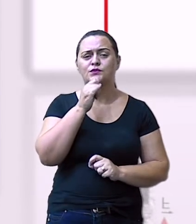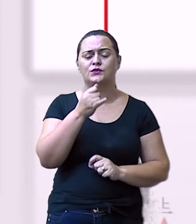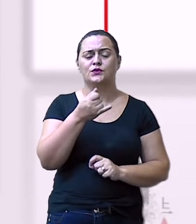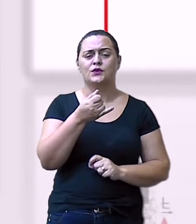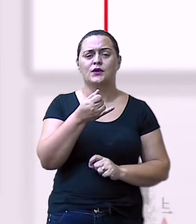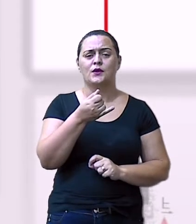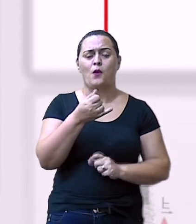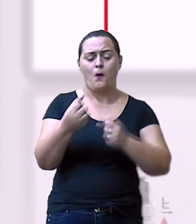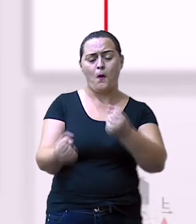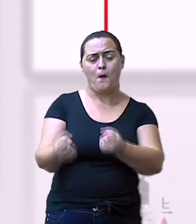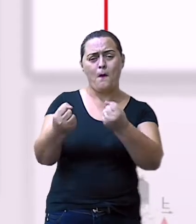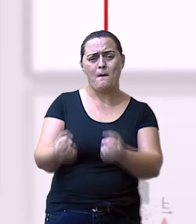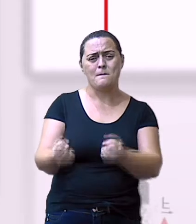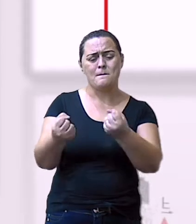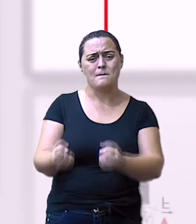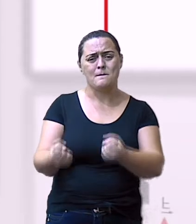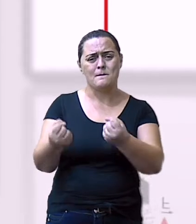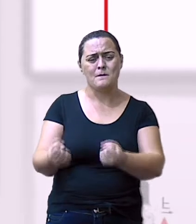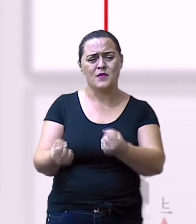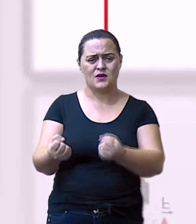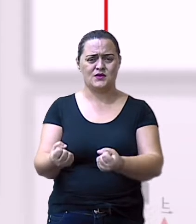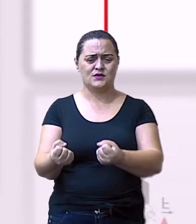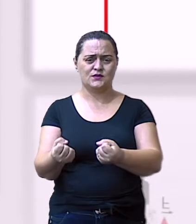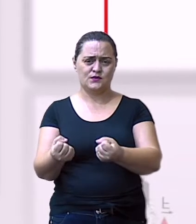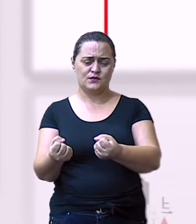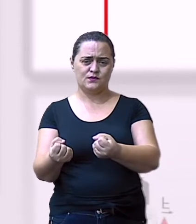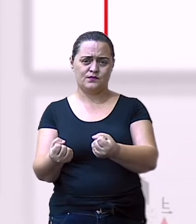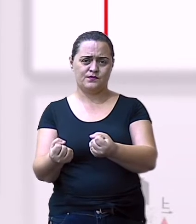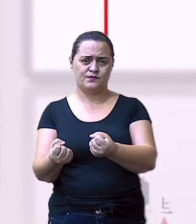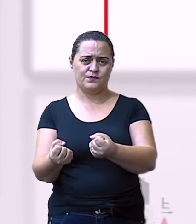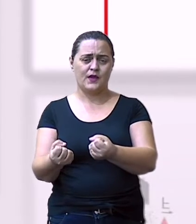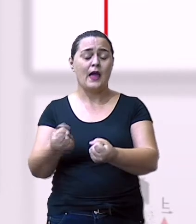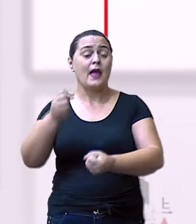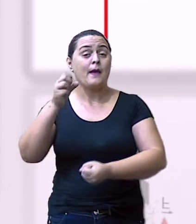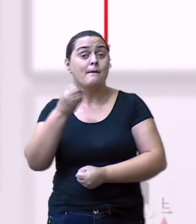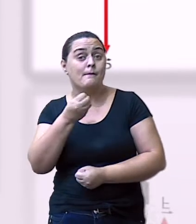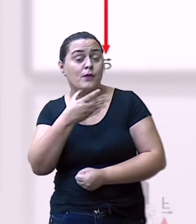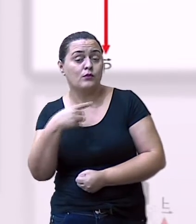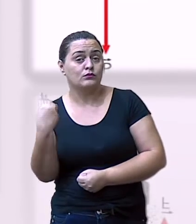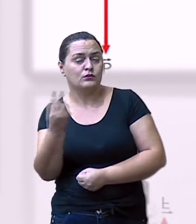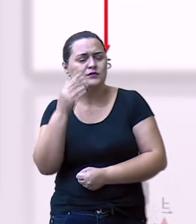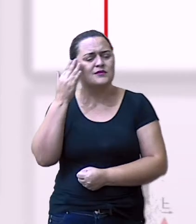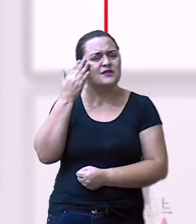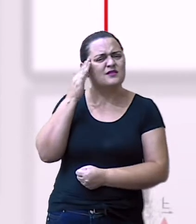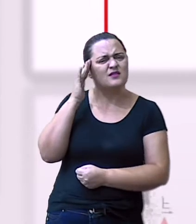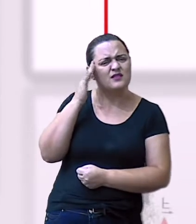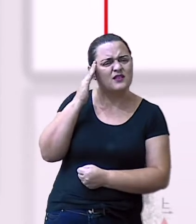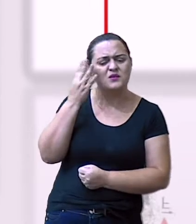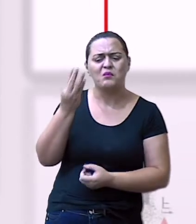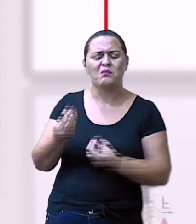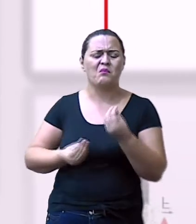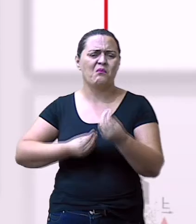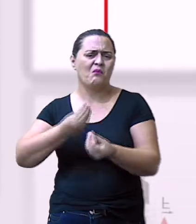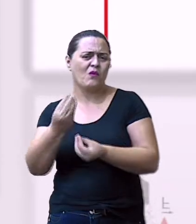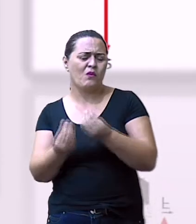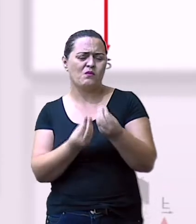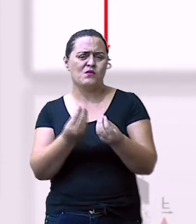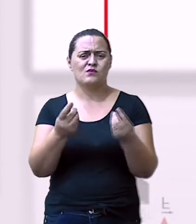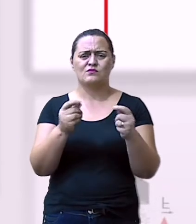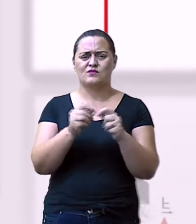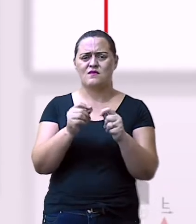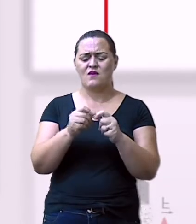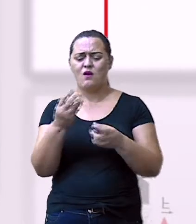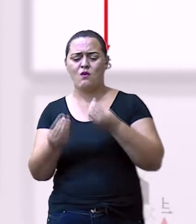que é bastante interessante a gente compreender, para que a gente, além de não perder